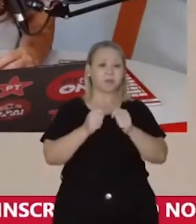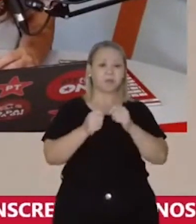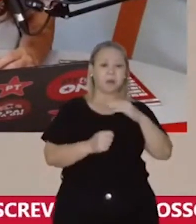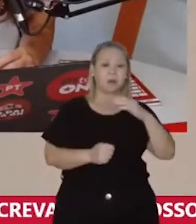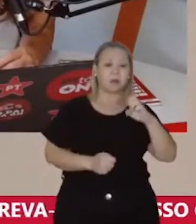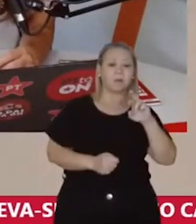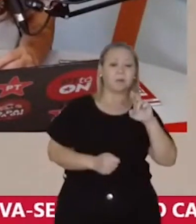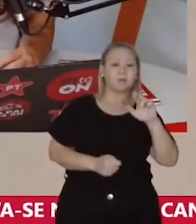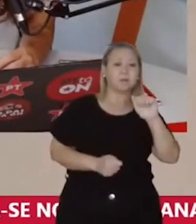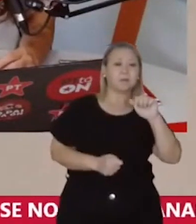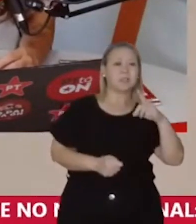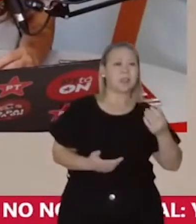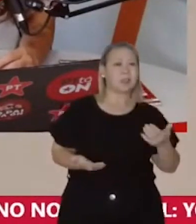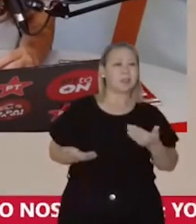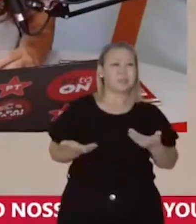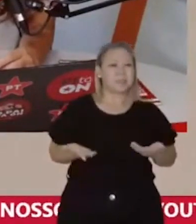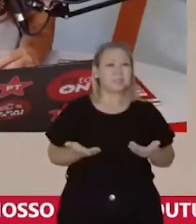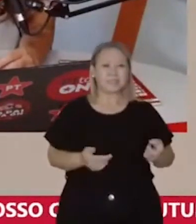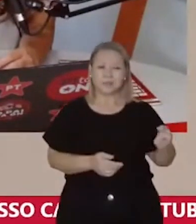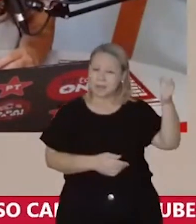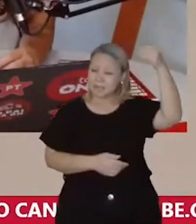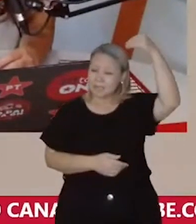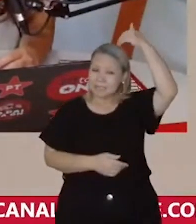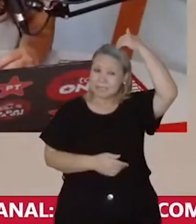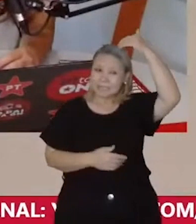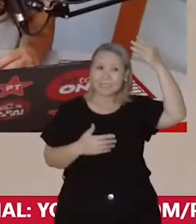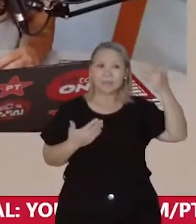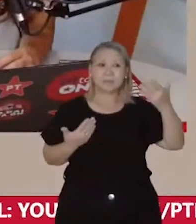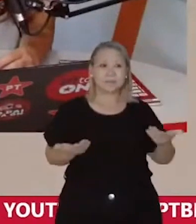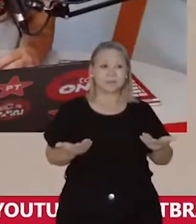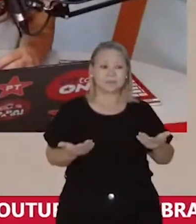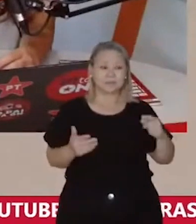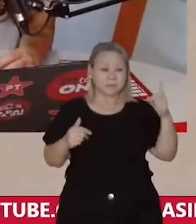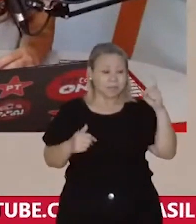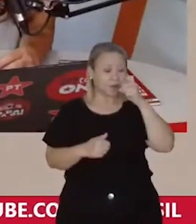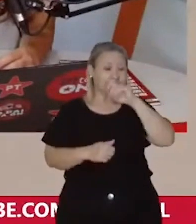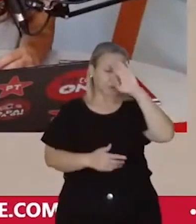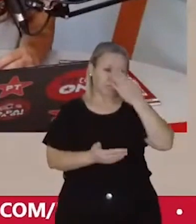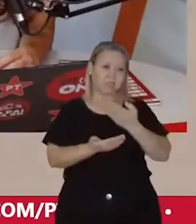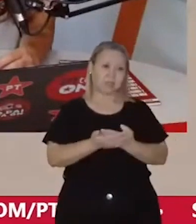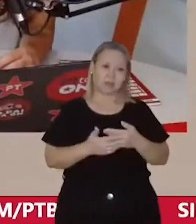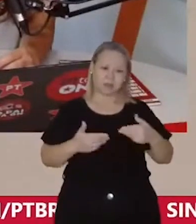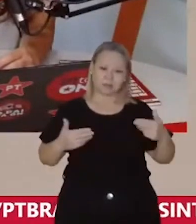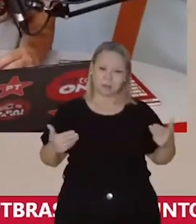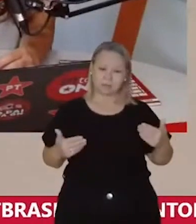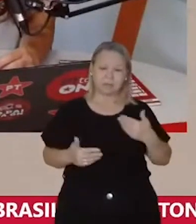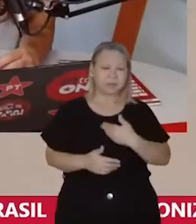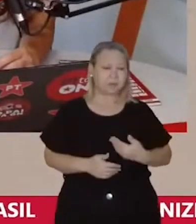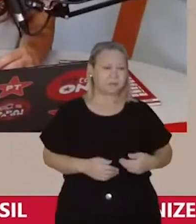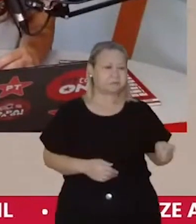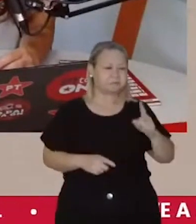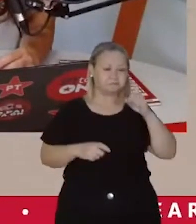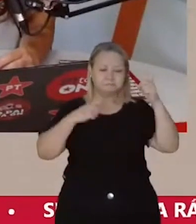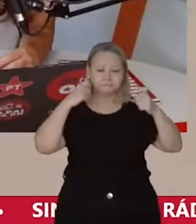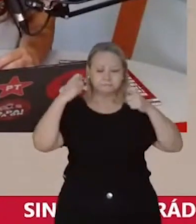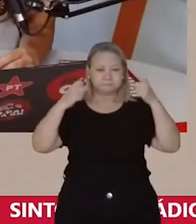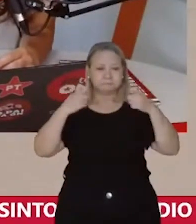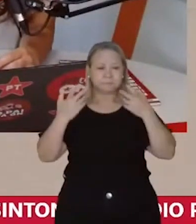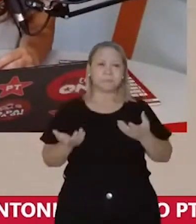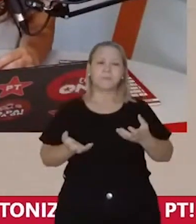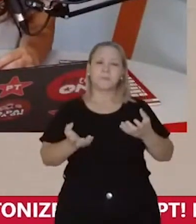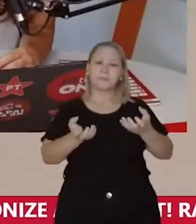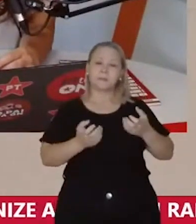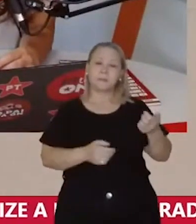é tão estúpida que é difícil de acreditar numa coisa dessa. Mas o governo não se preocupa. Eu espero que